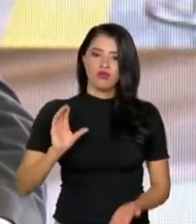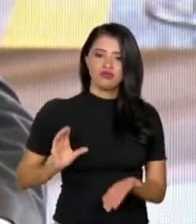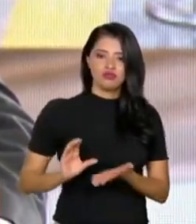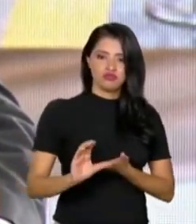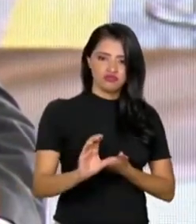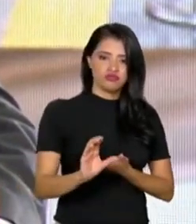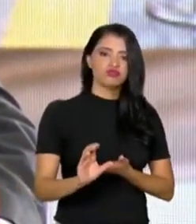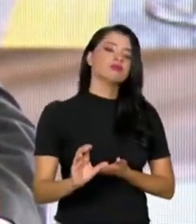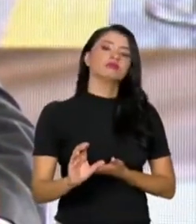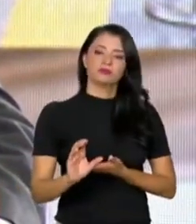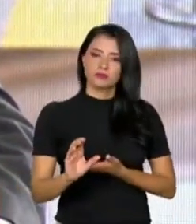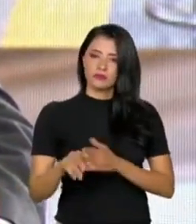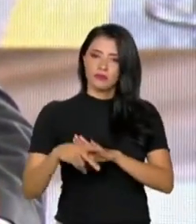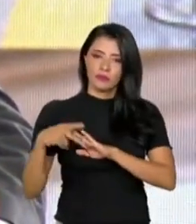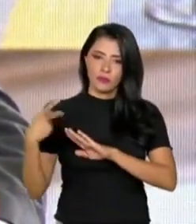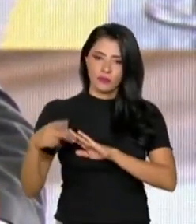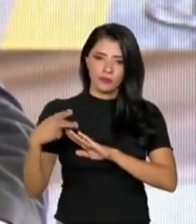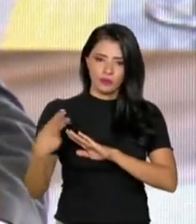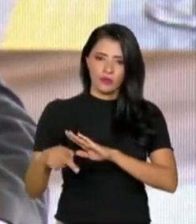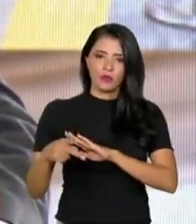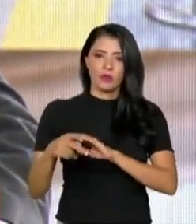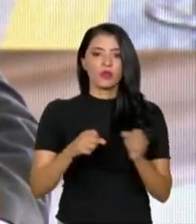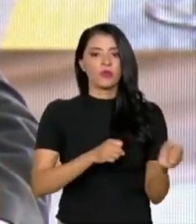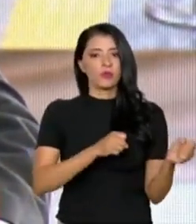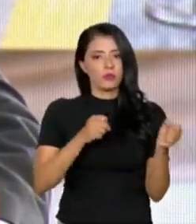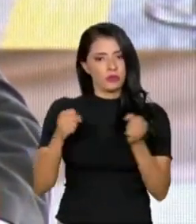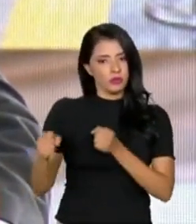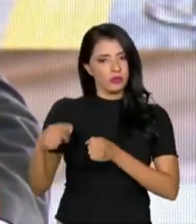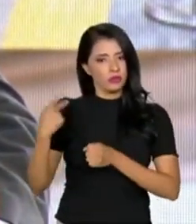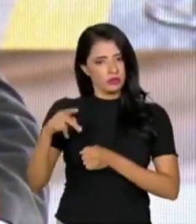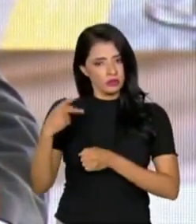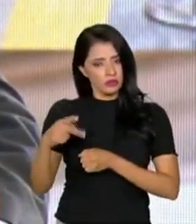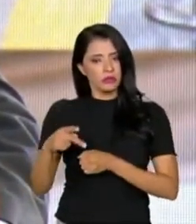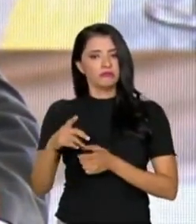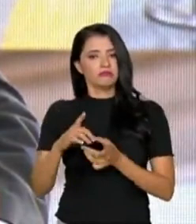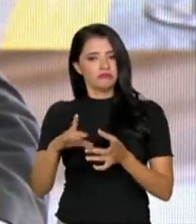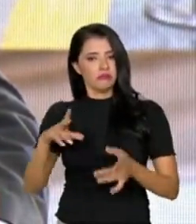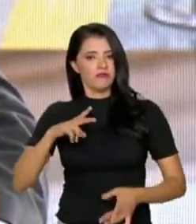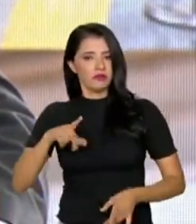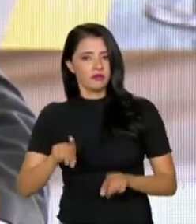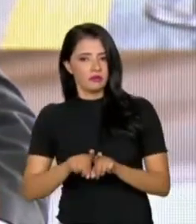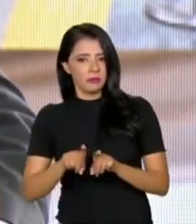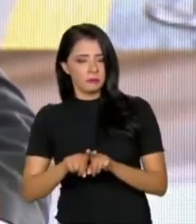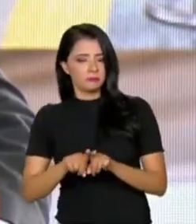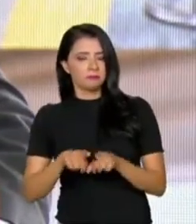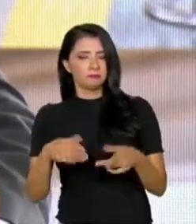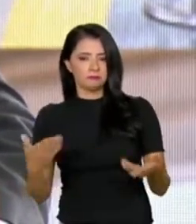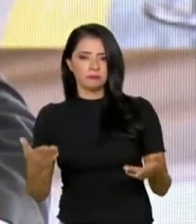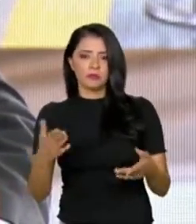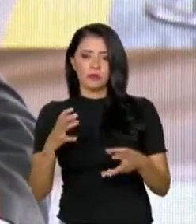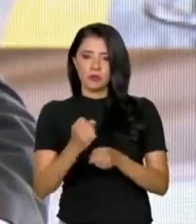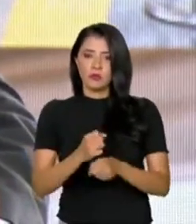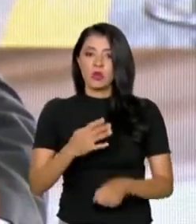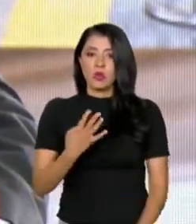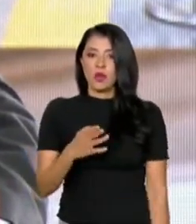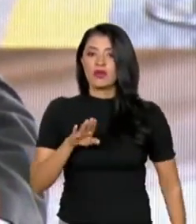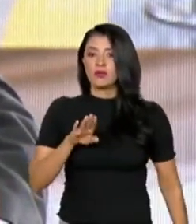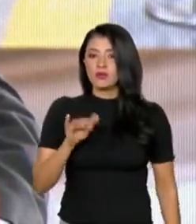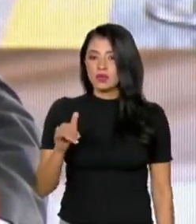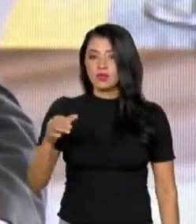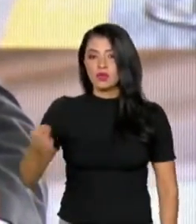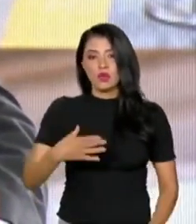investimento, iniciativa poder público, iniciativa privada. Estamos falando de 4 bilhões de novos